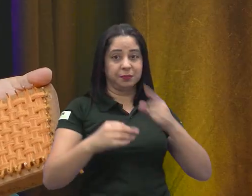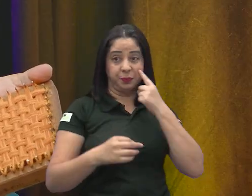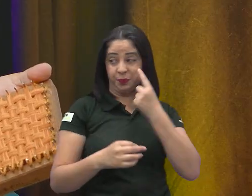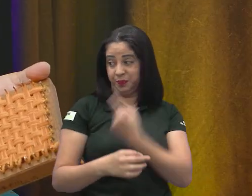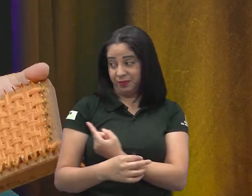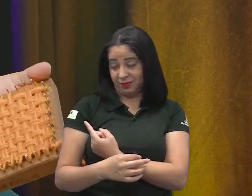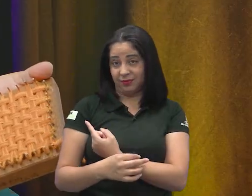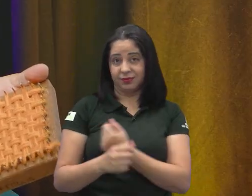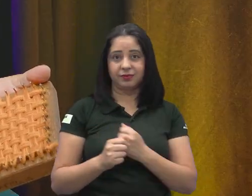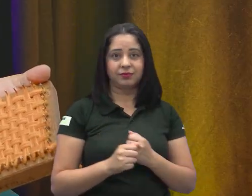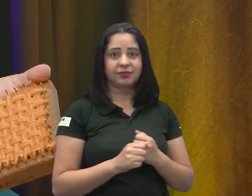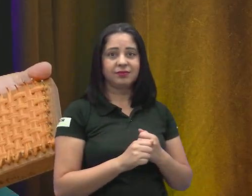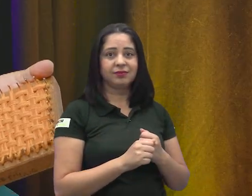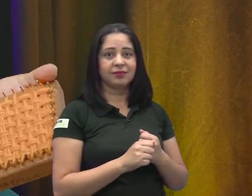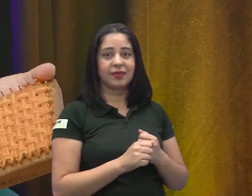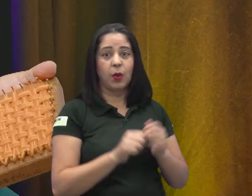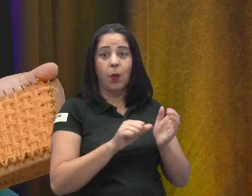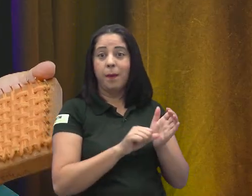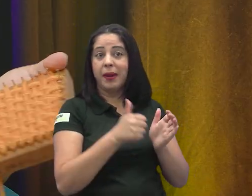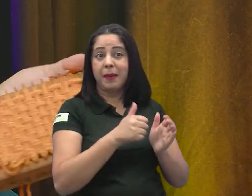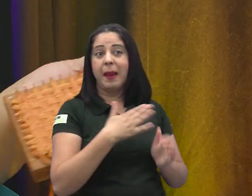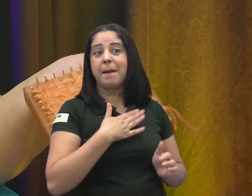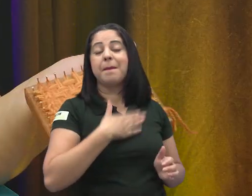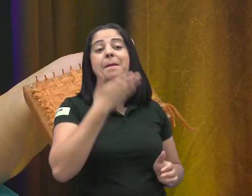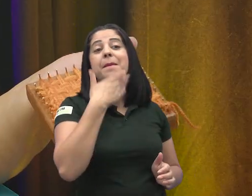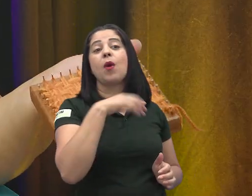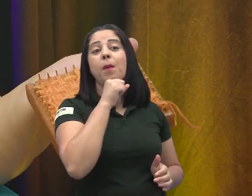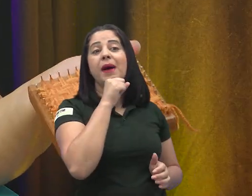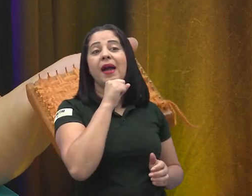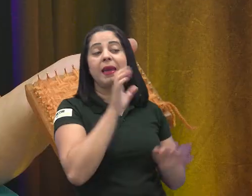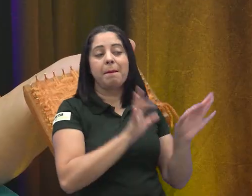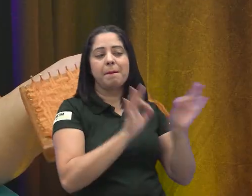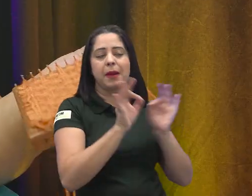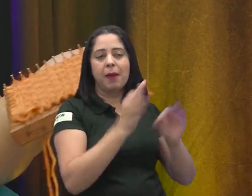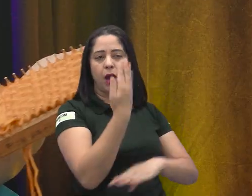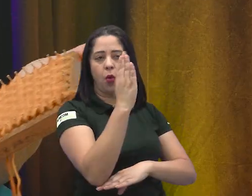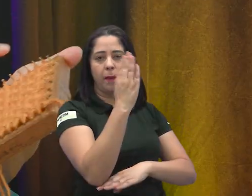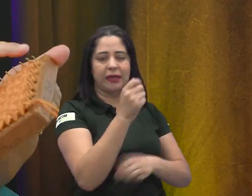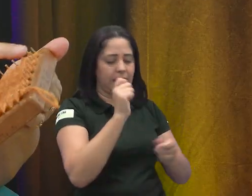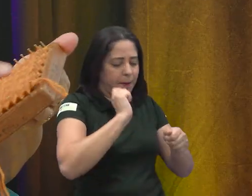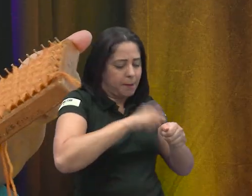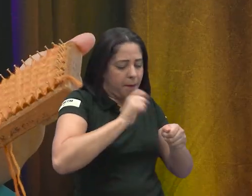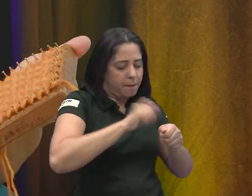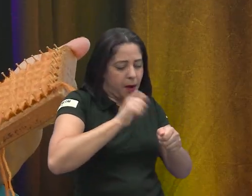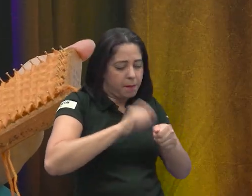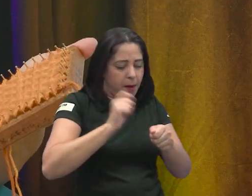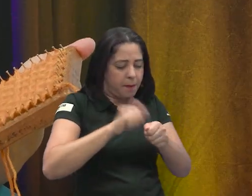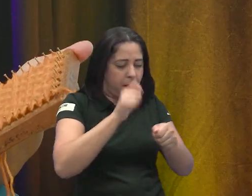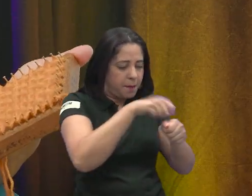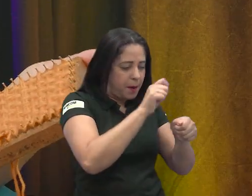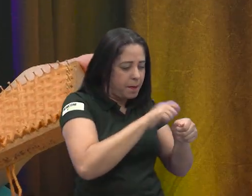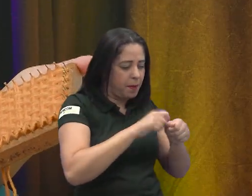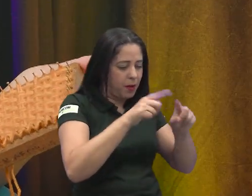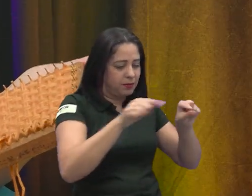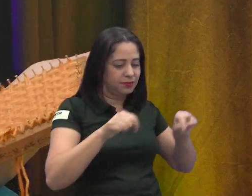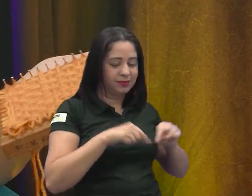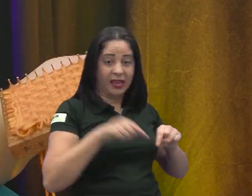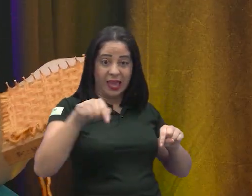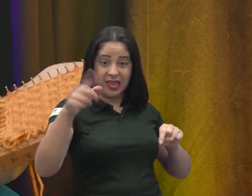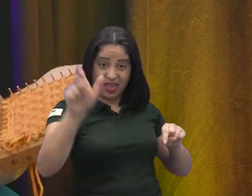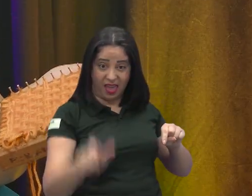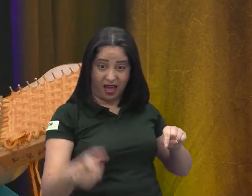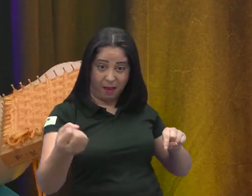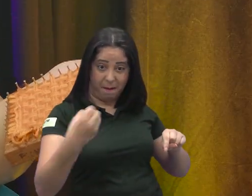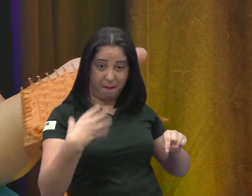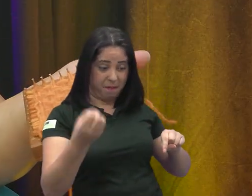primeiro tear que eu trabalhei, o meu pai que fez, porque antigamente não tinha para comprar, né? Então, o meu pai que fez e a minha mãe que nos